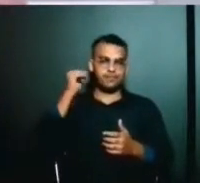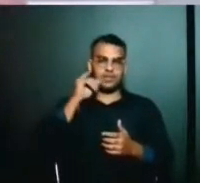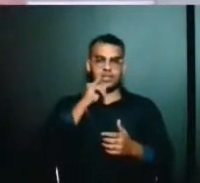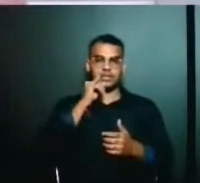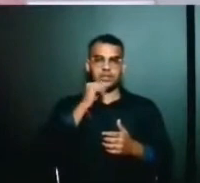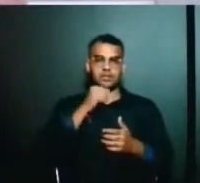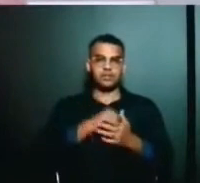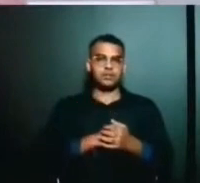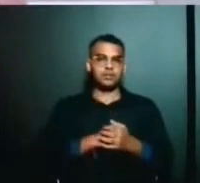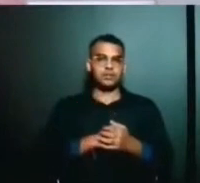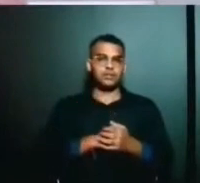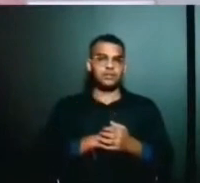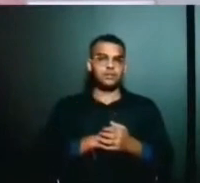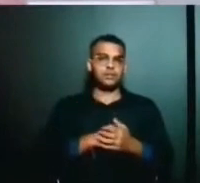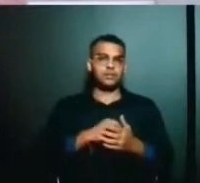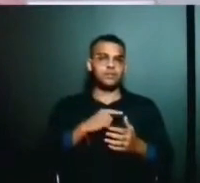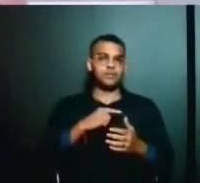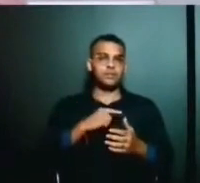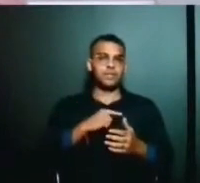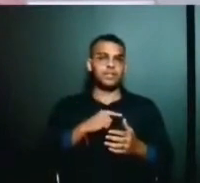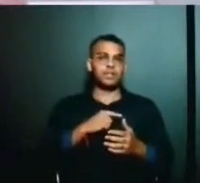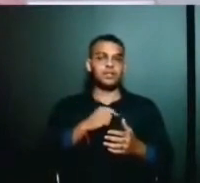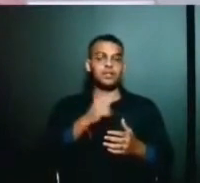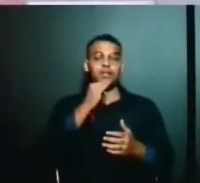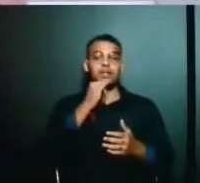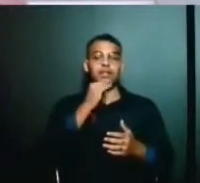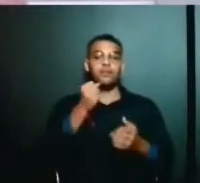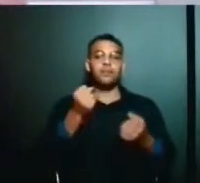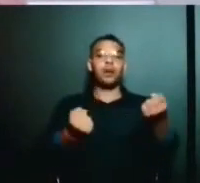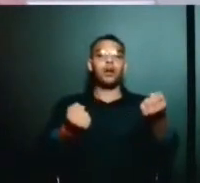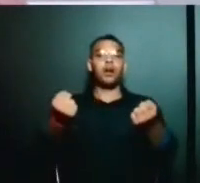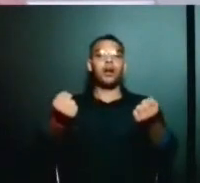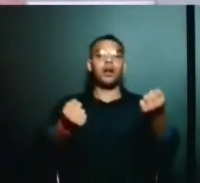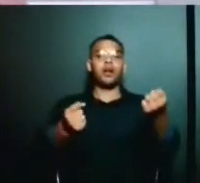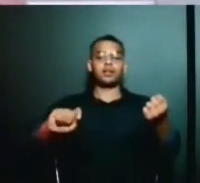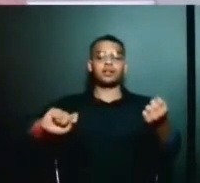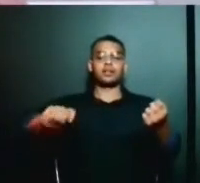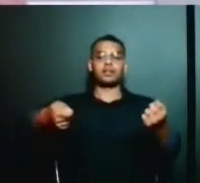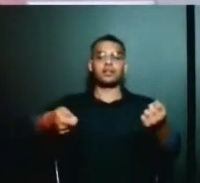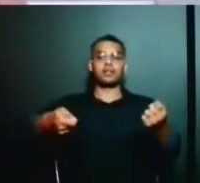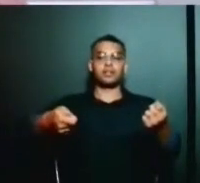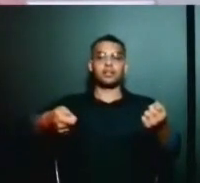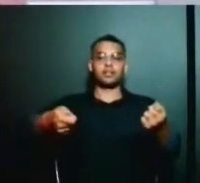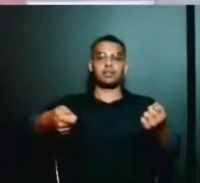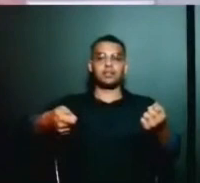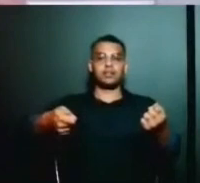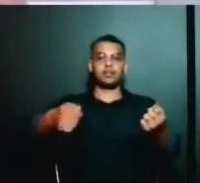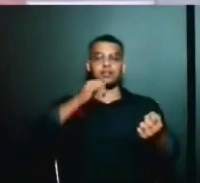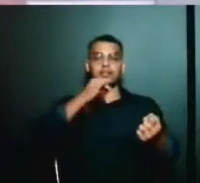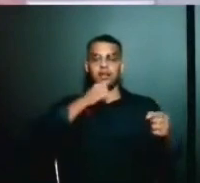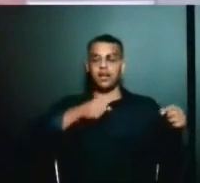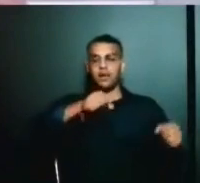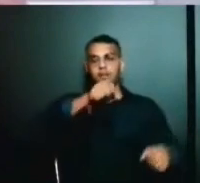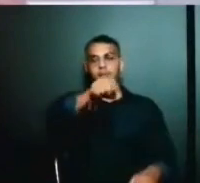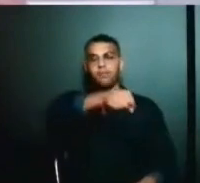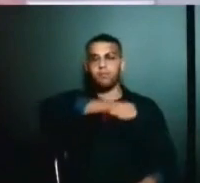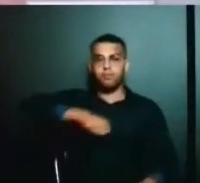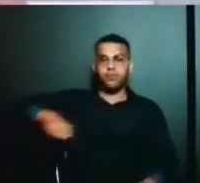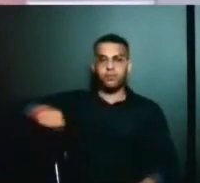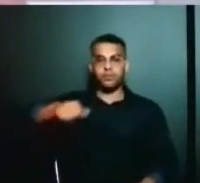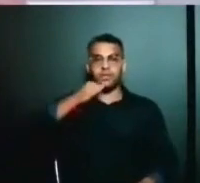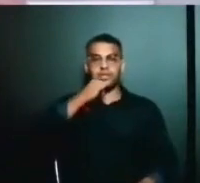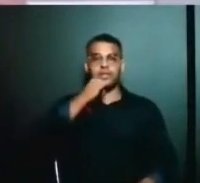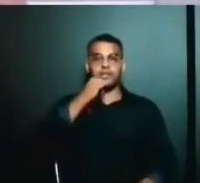uma chave ficava presa dentro de um carro, que não tinha manivela, não era eletrônico, ele dava o exemplo seguinte, ficava ele e minha